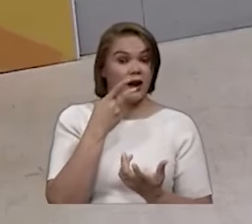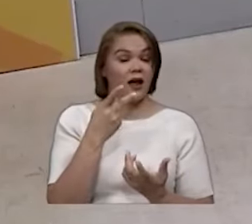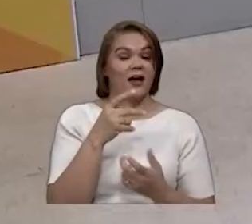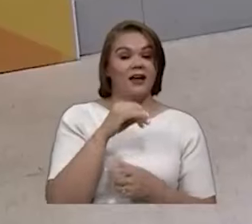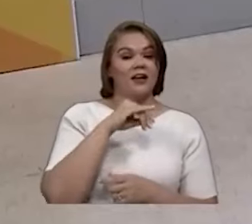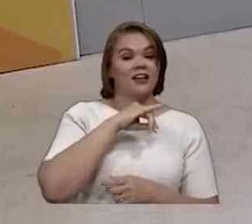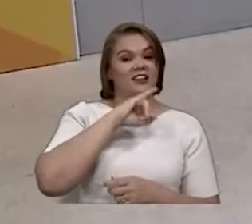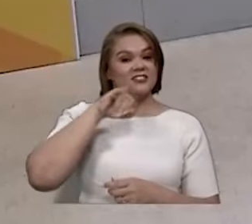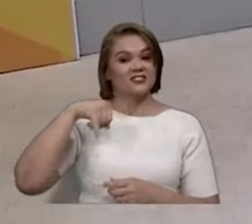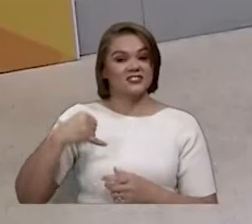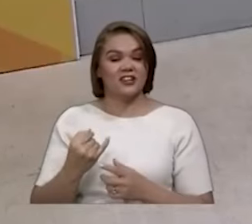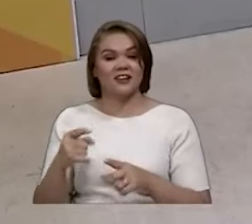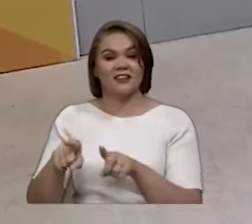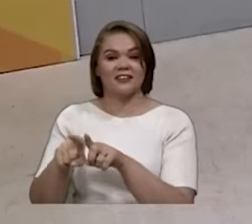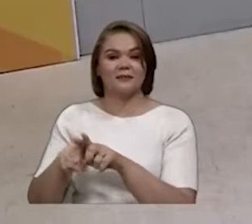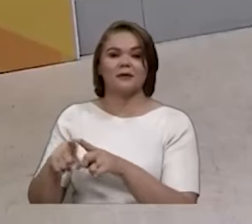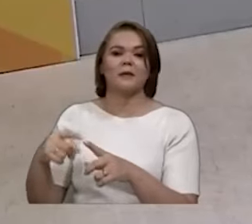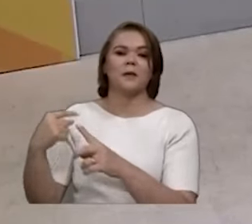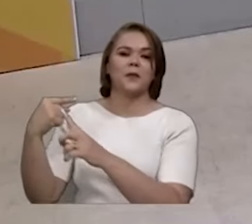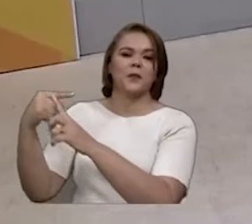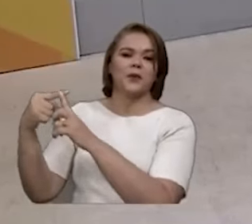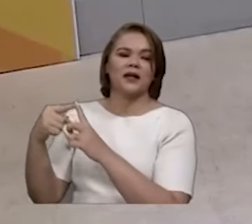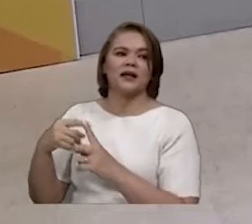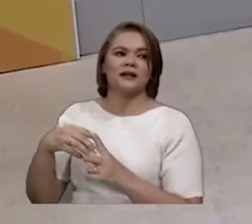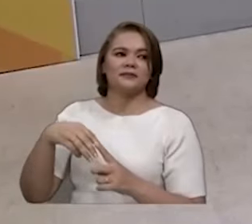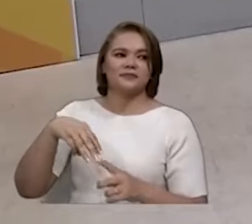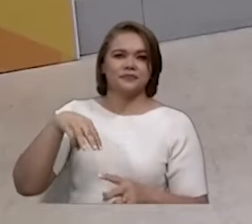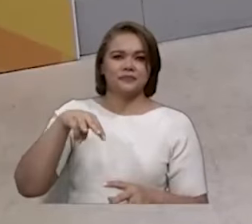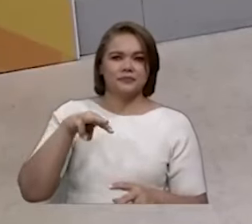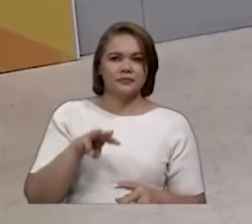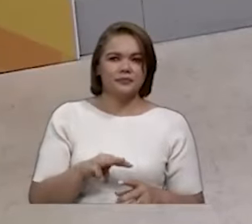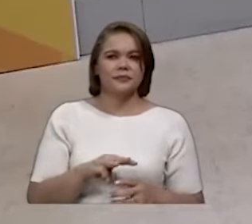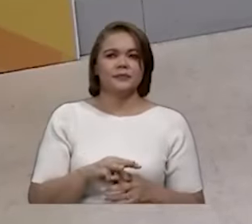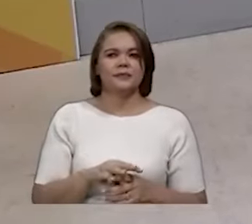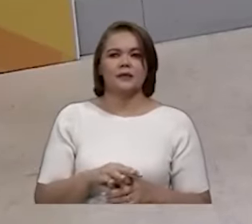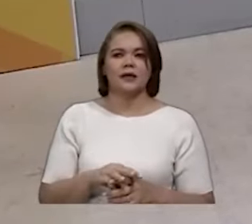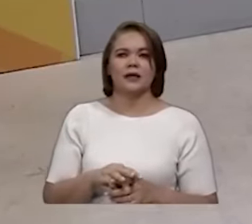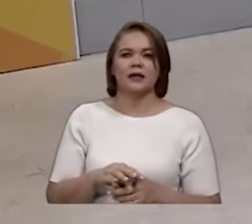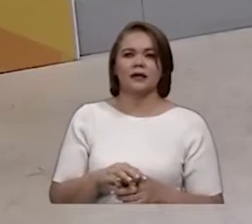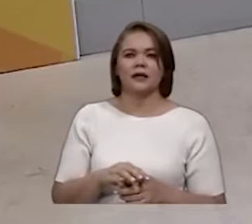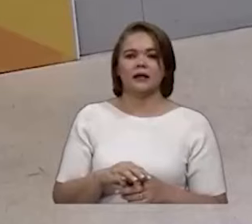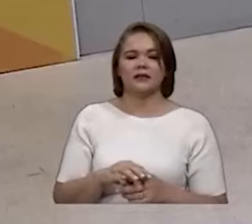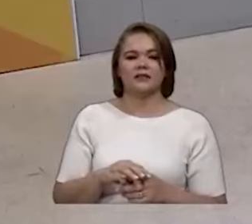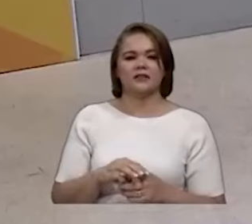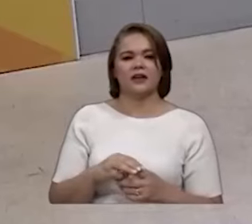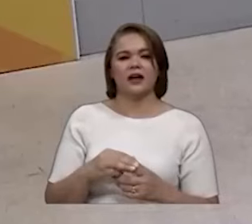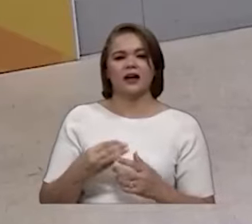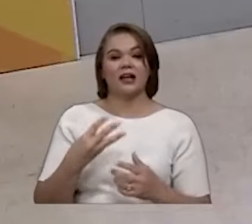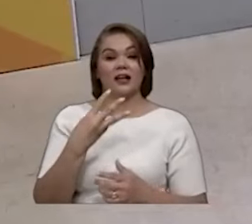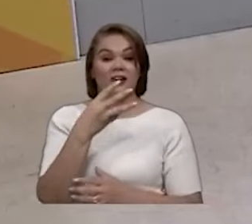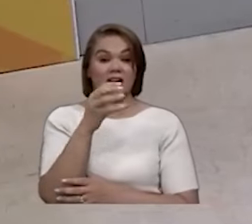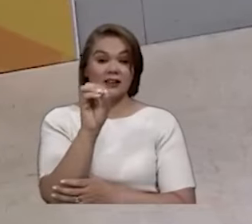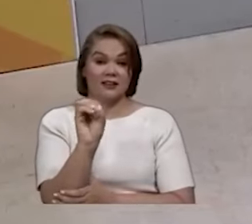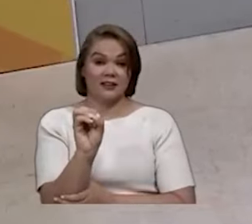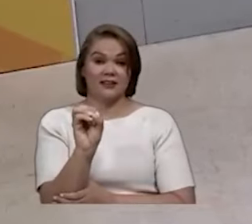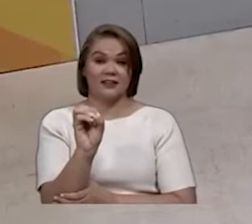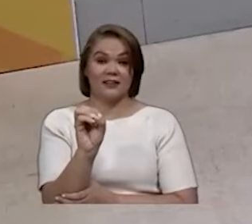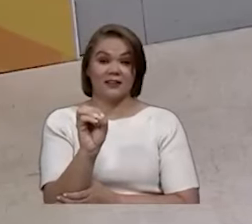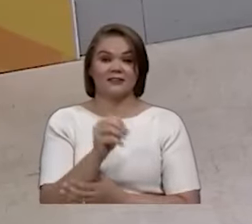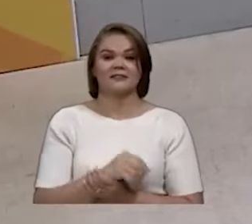Eita, eita, simbora minha gente, começar muito bem aí, chamando o 30.